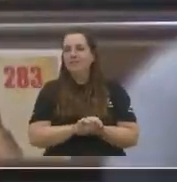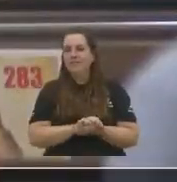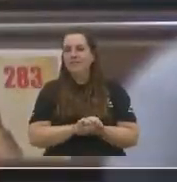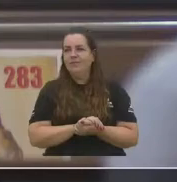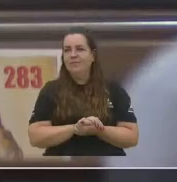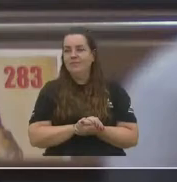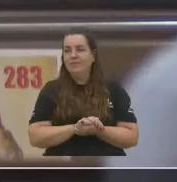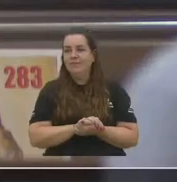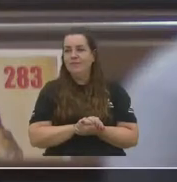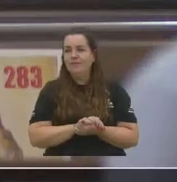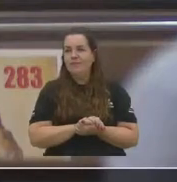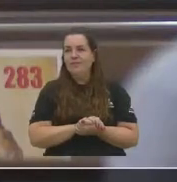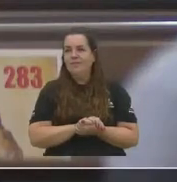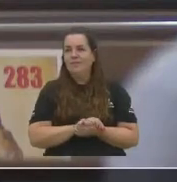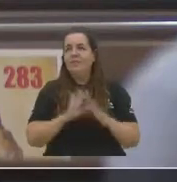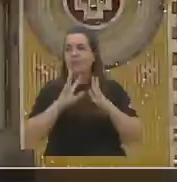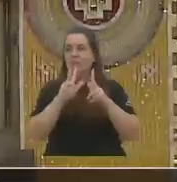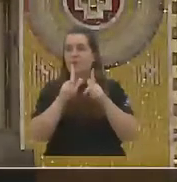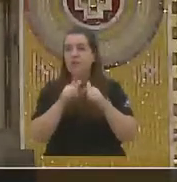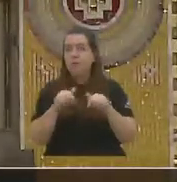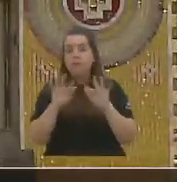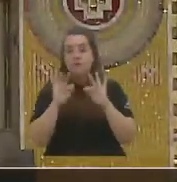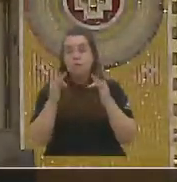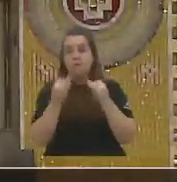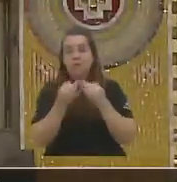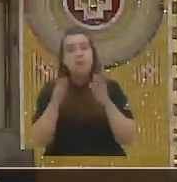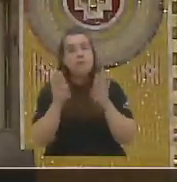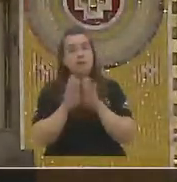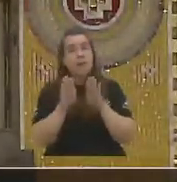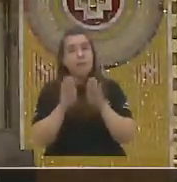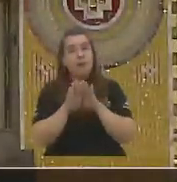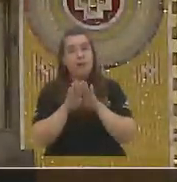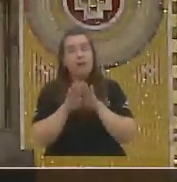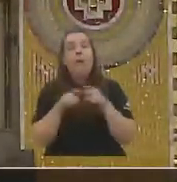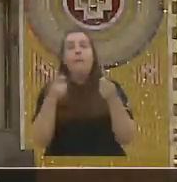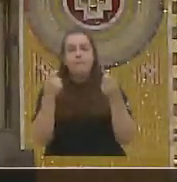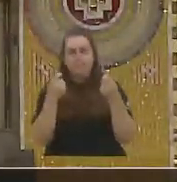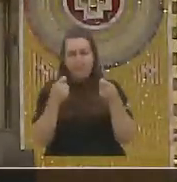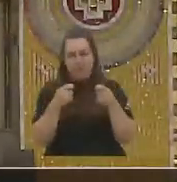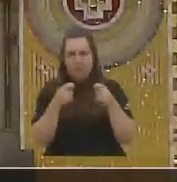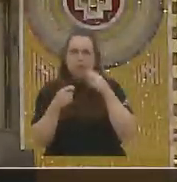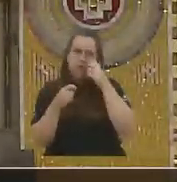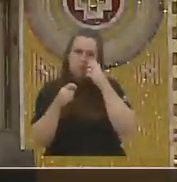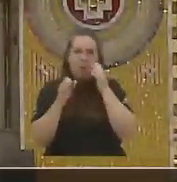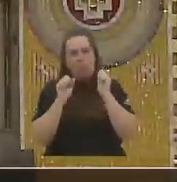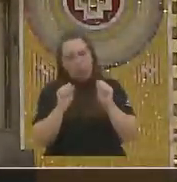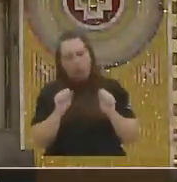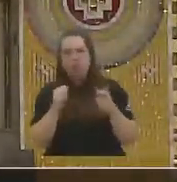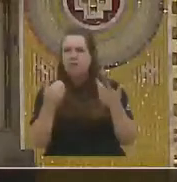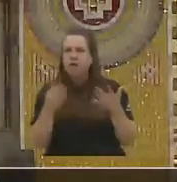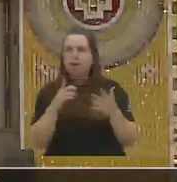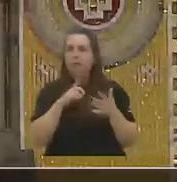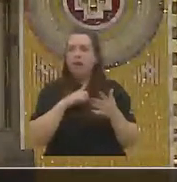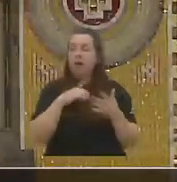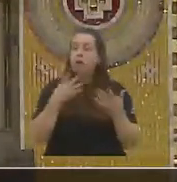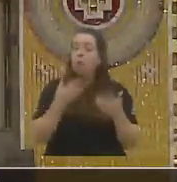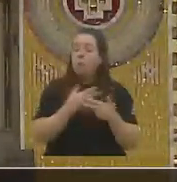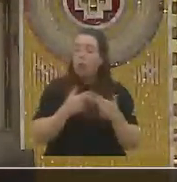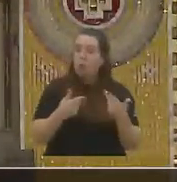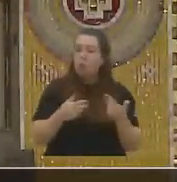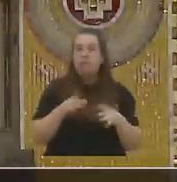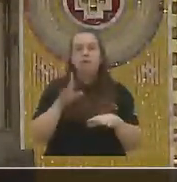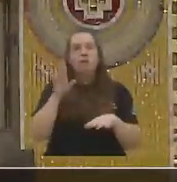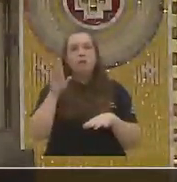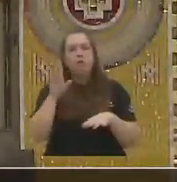Nela e para todas as outras famílias, que também devem ter alguma especialidade em nível de